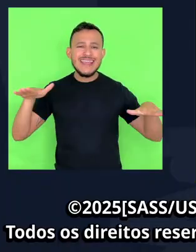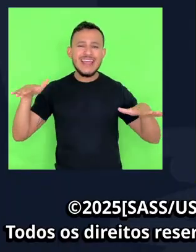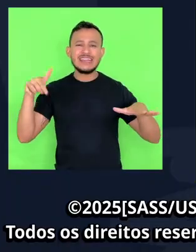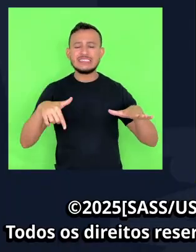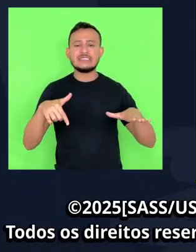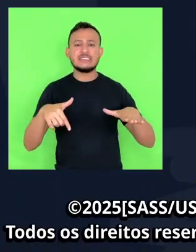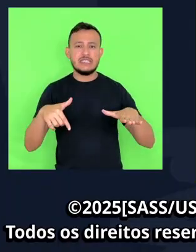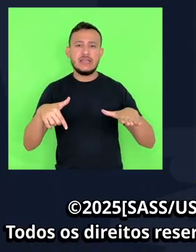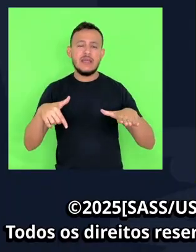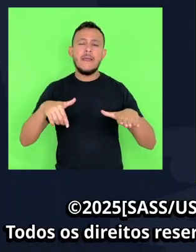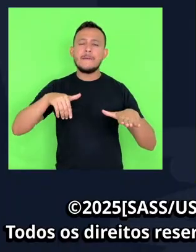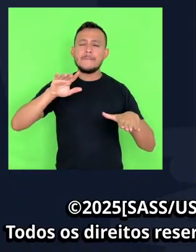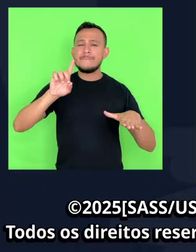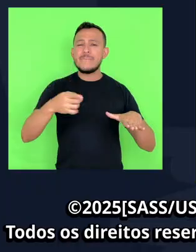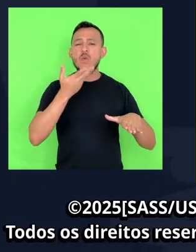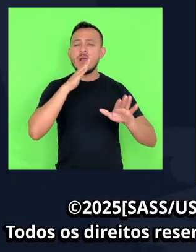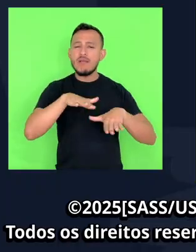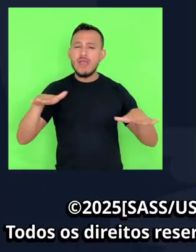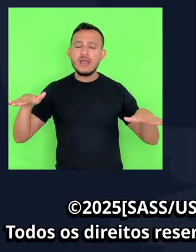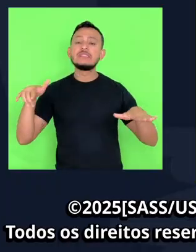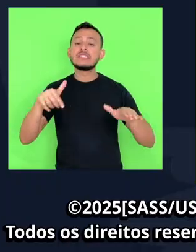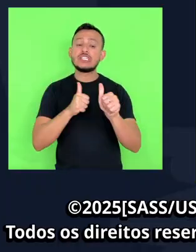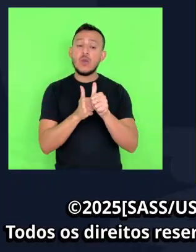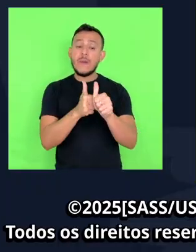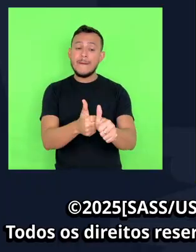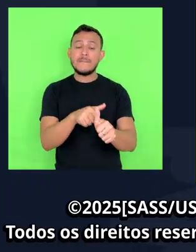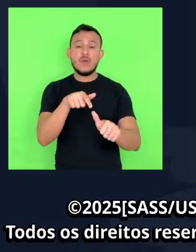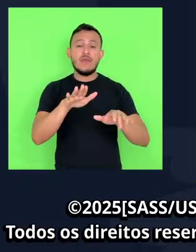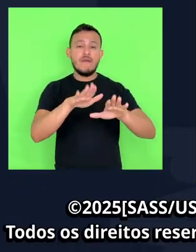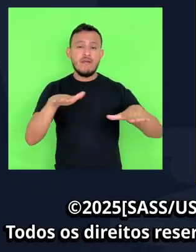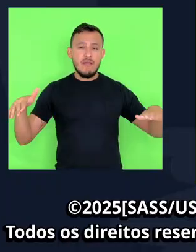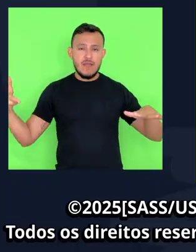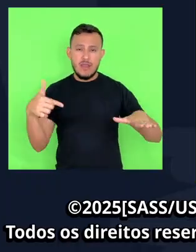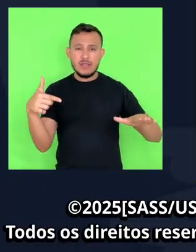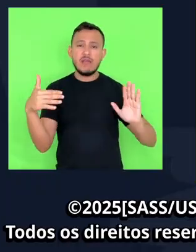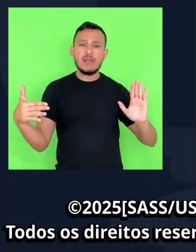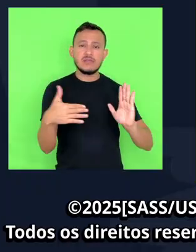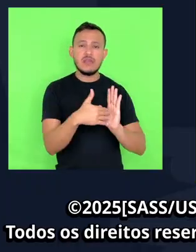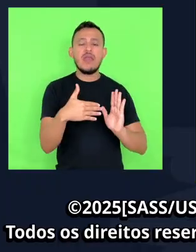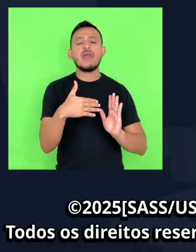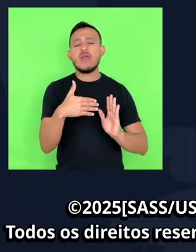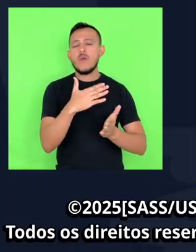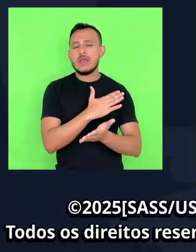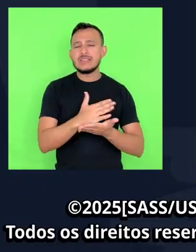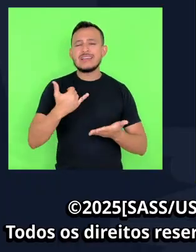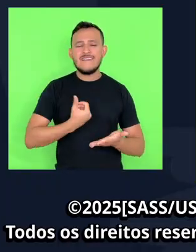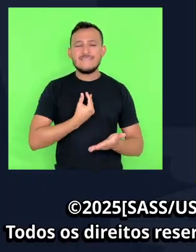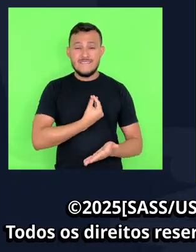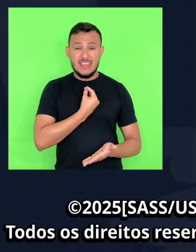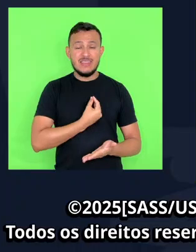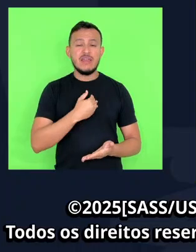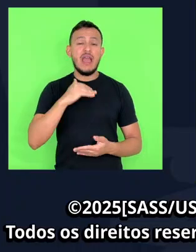crianças, mais de 1.000 crianças, um estudo de acompanhamento dessas crianças até o início de sua